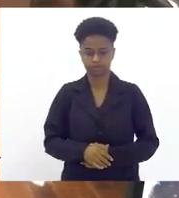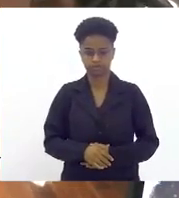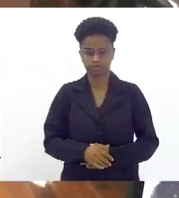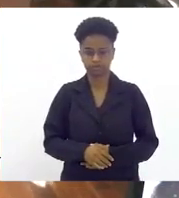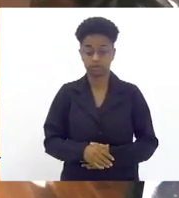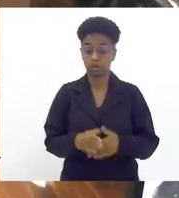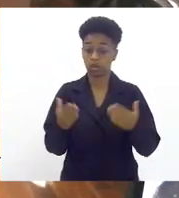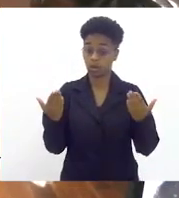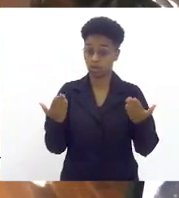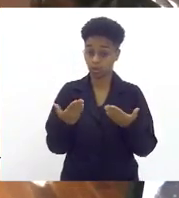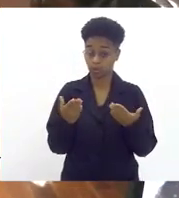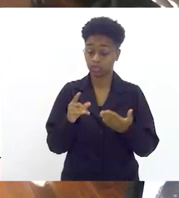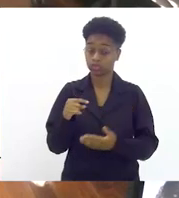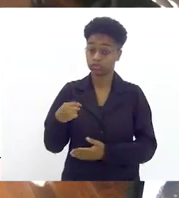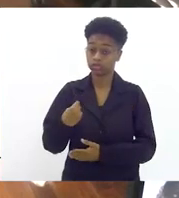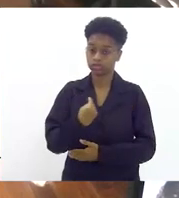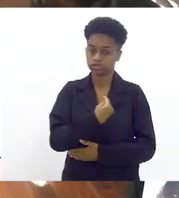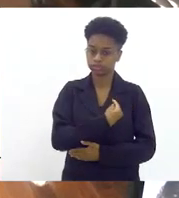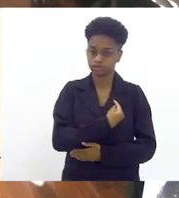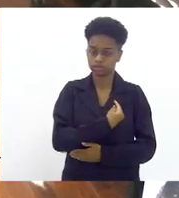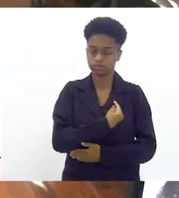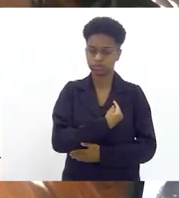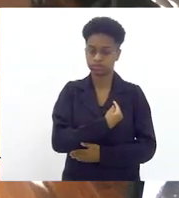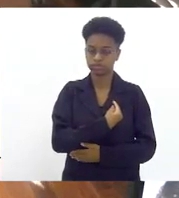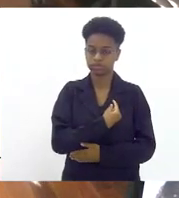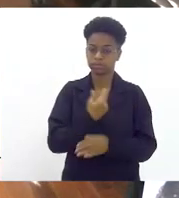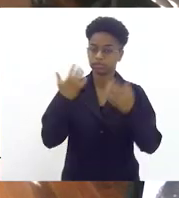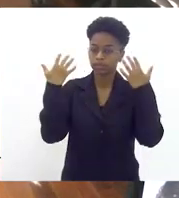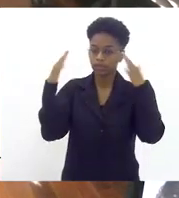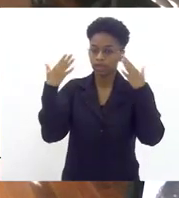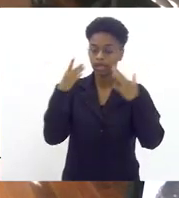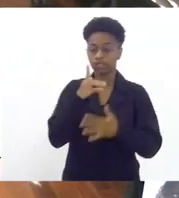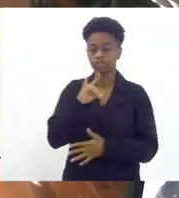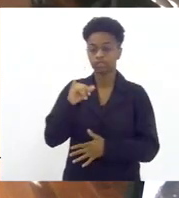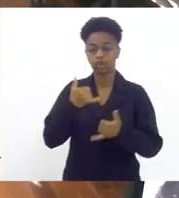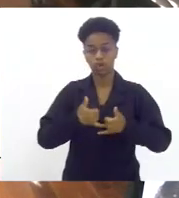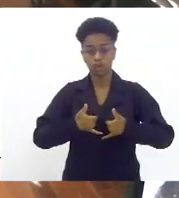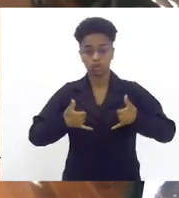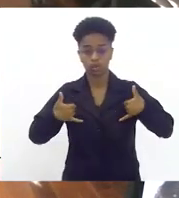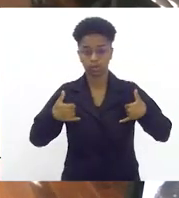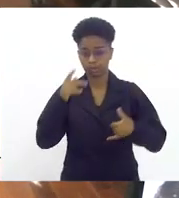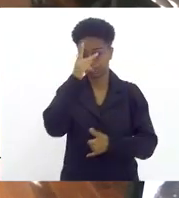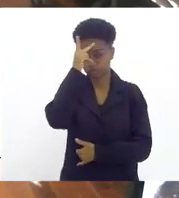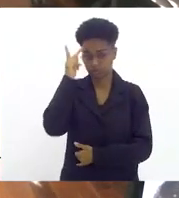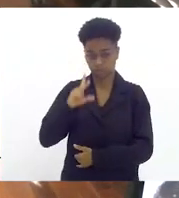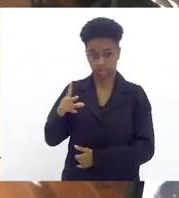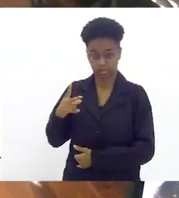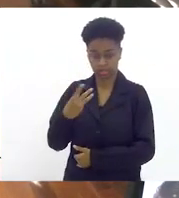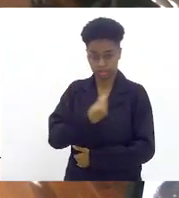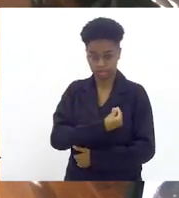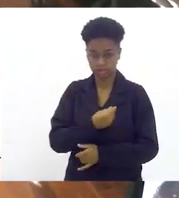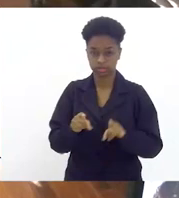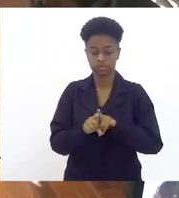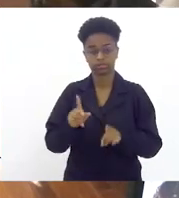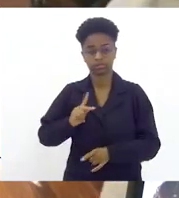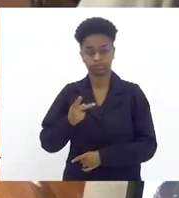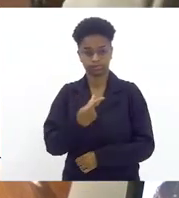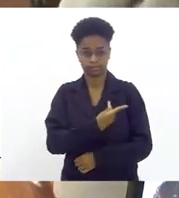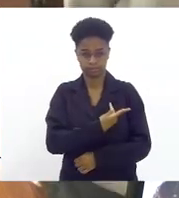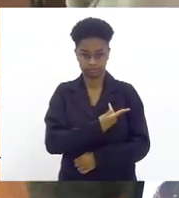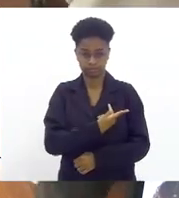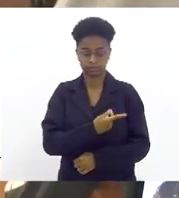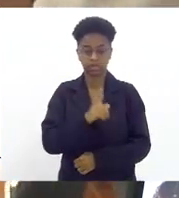Hoje nós comemoramos o dia do orgulho de ser pessoa transexual e travesti,